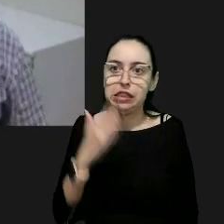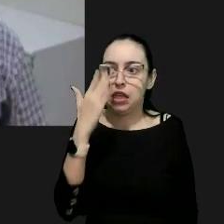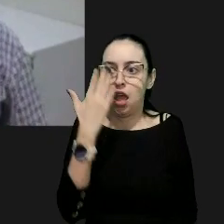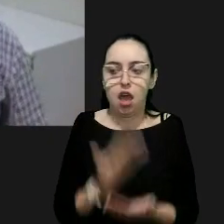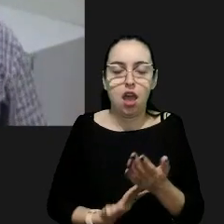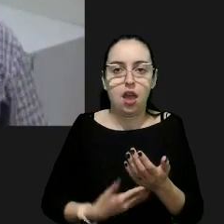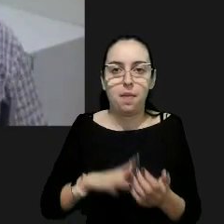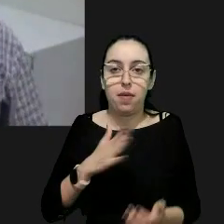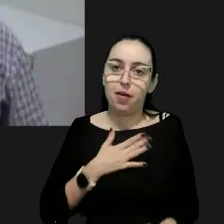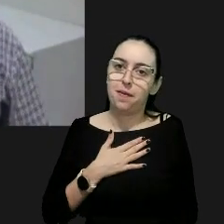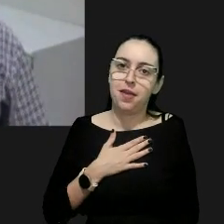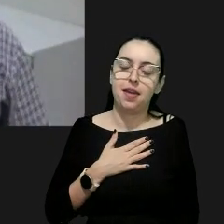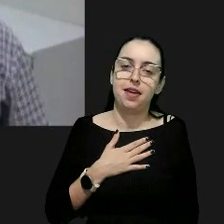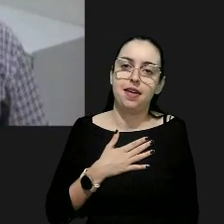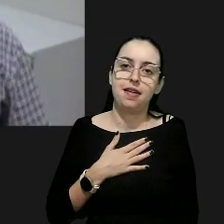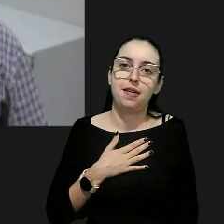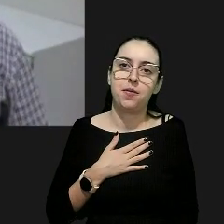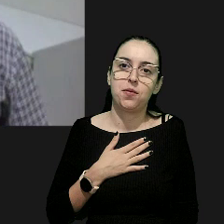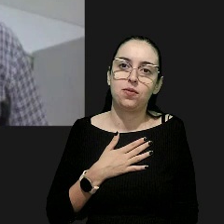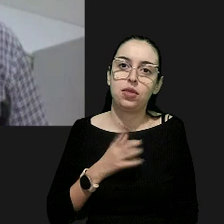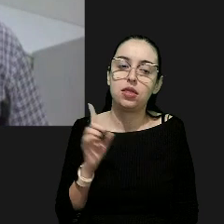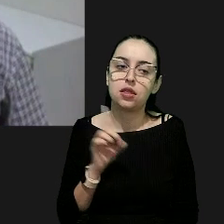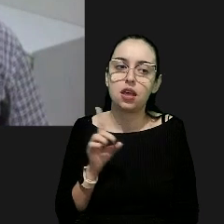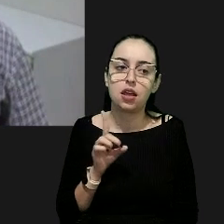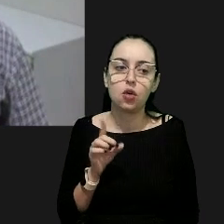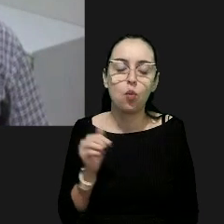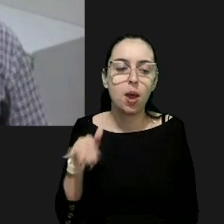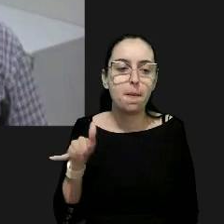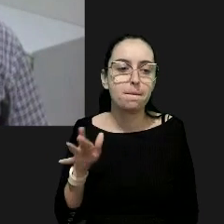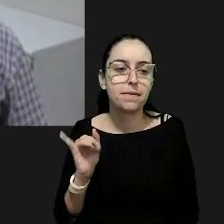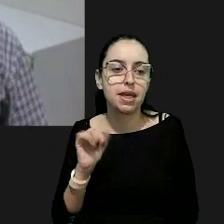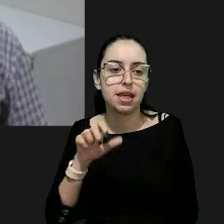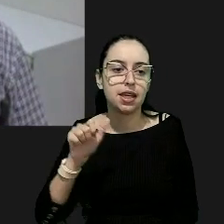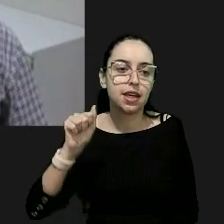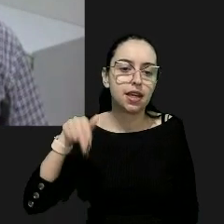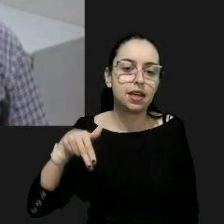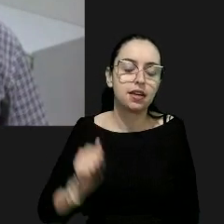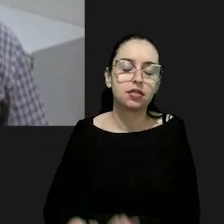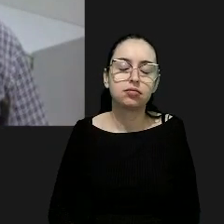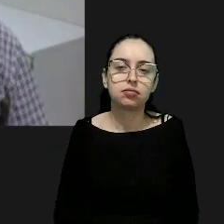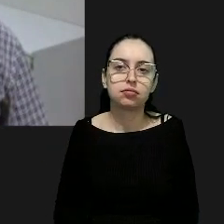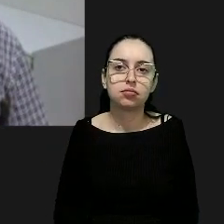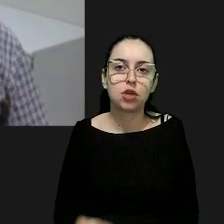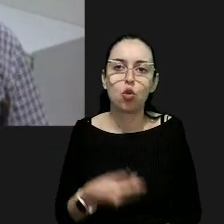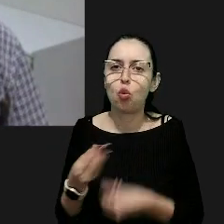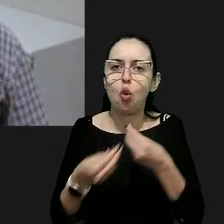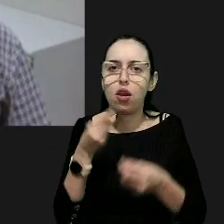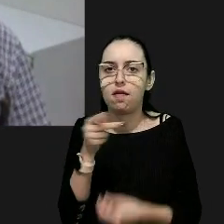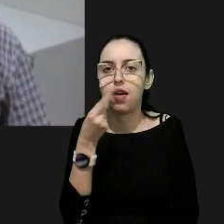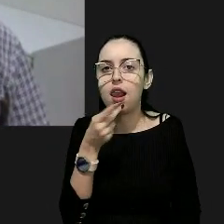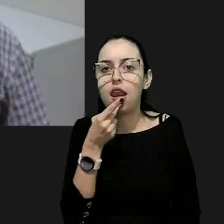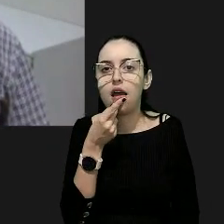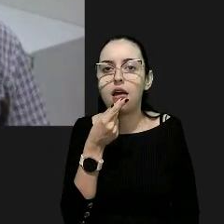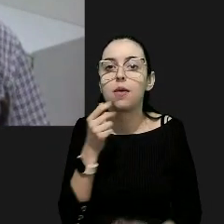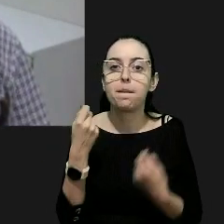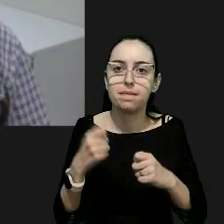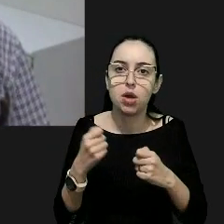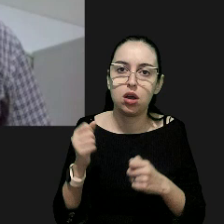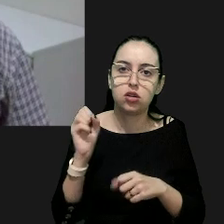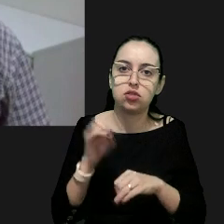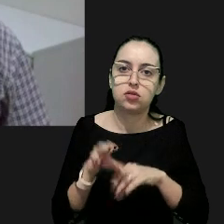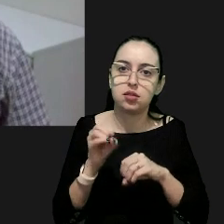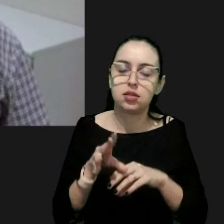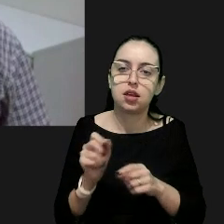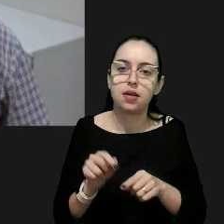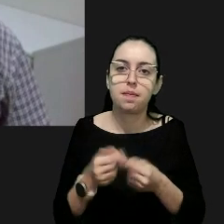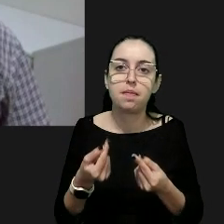mesmo, né? Foi uma grata surpresa para mim, né? Não que a Miriam, né, surpresa com tudo que